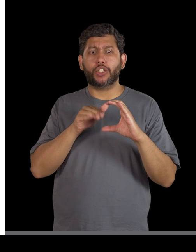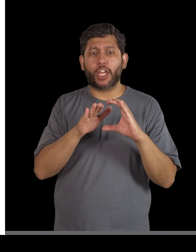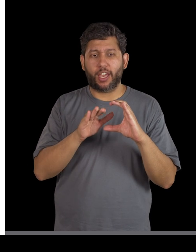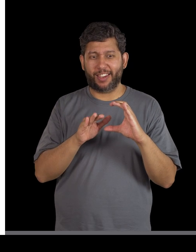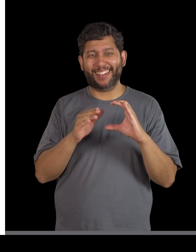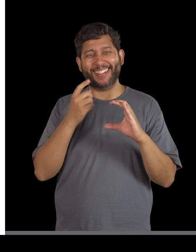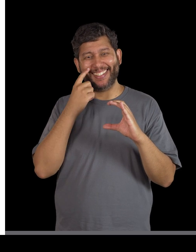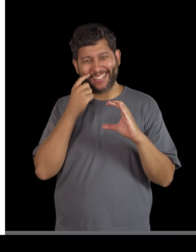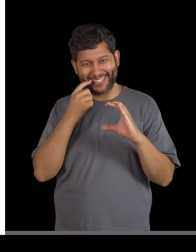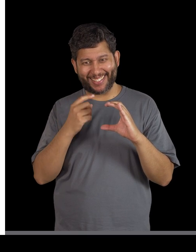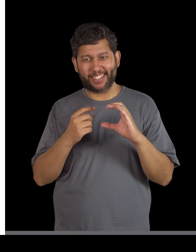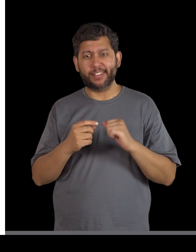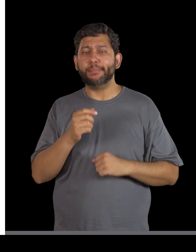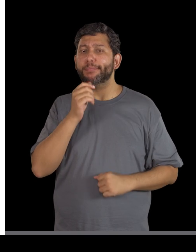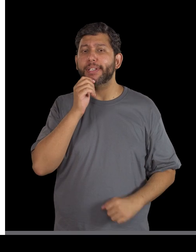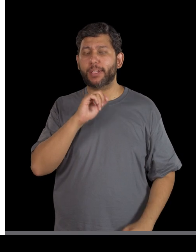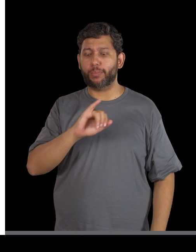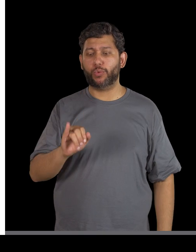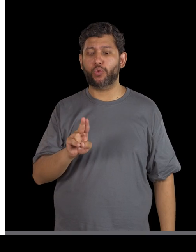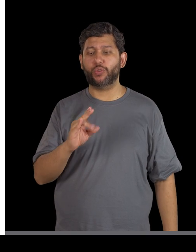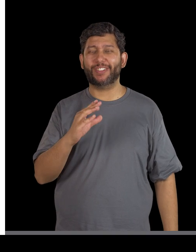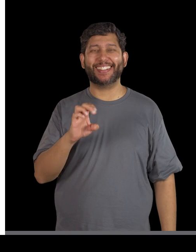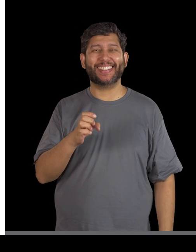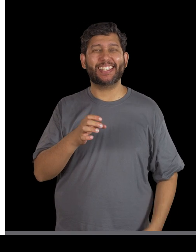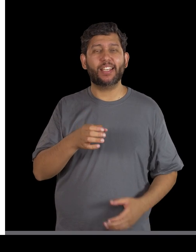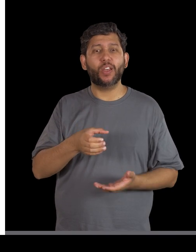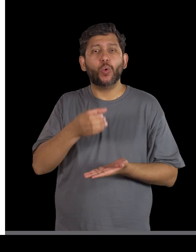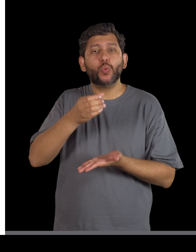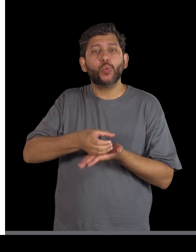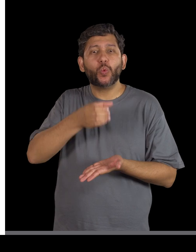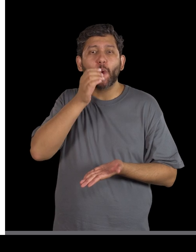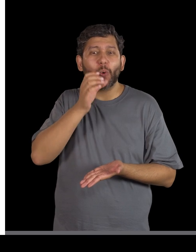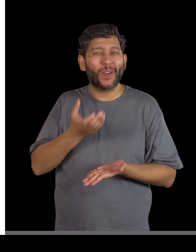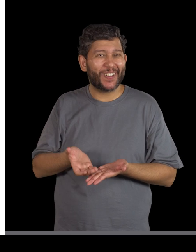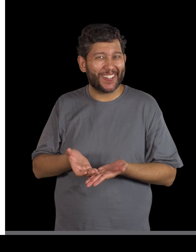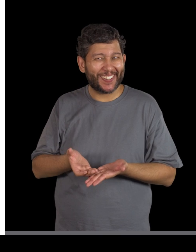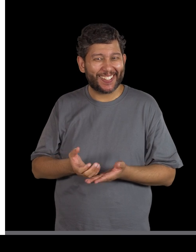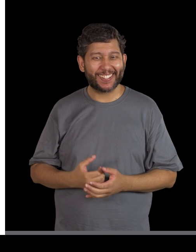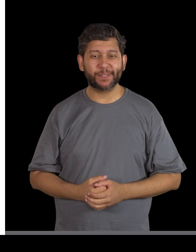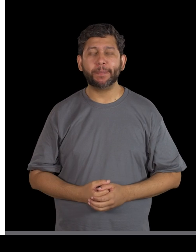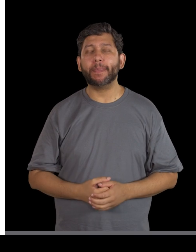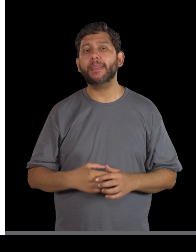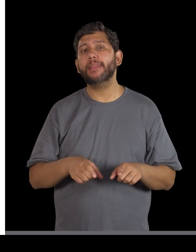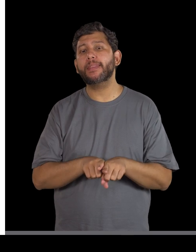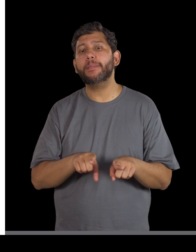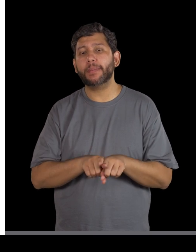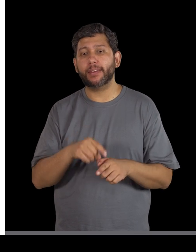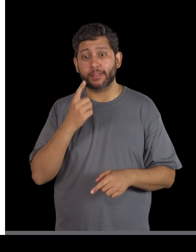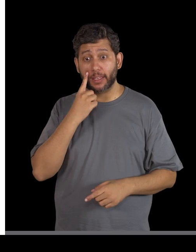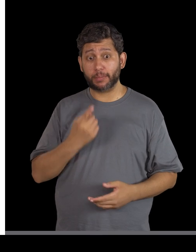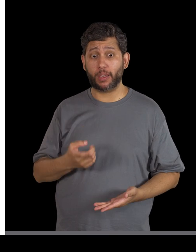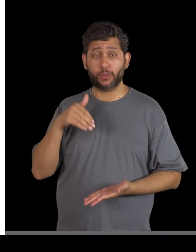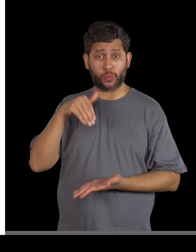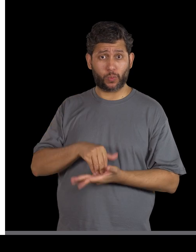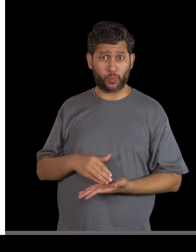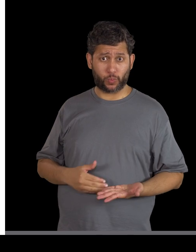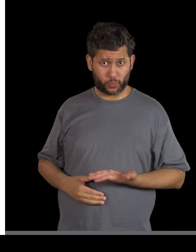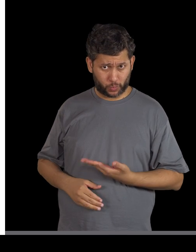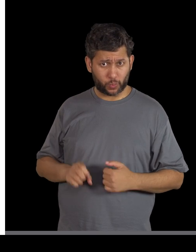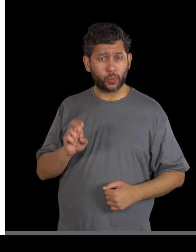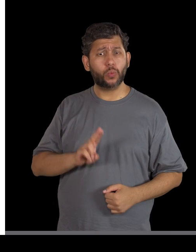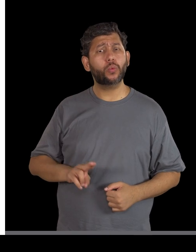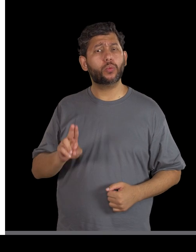ja, como em juice. E aí aqui palatal a gente tem mais um glide, né, que a gente